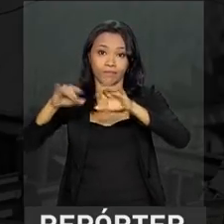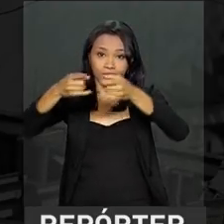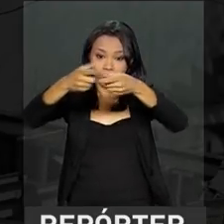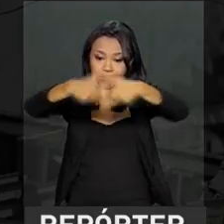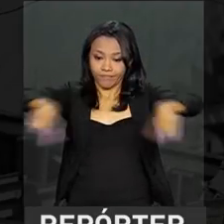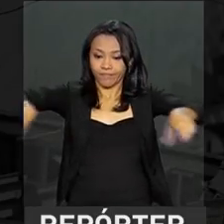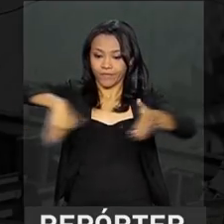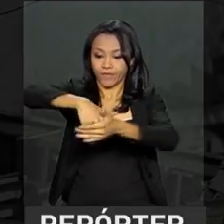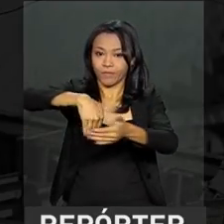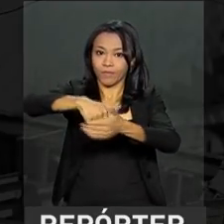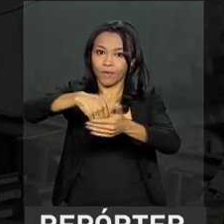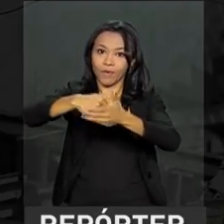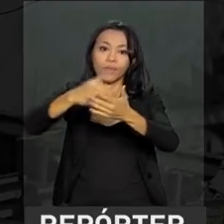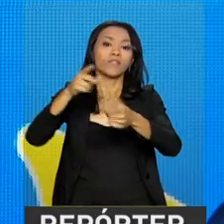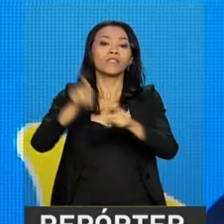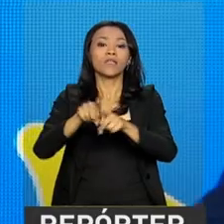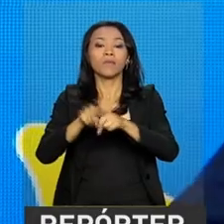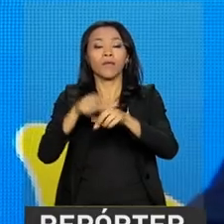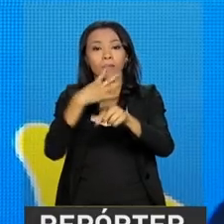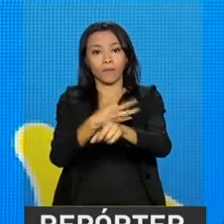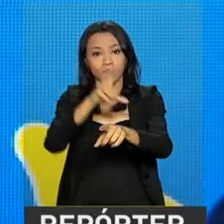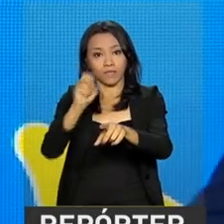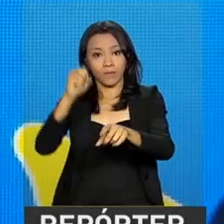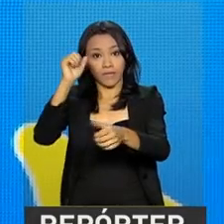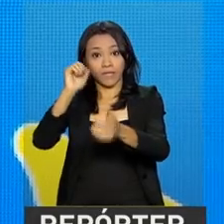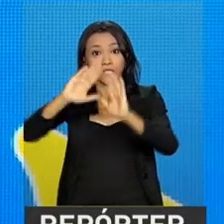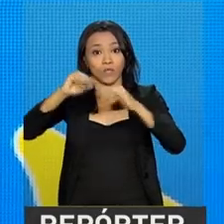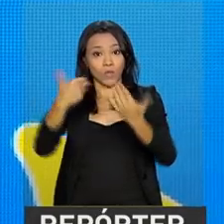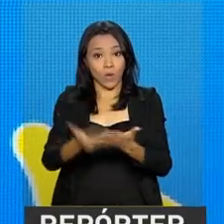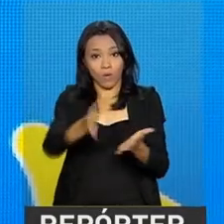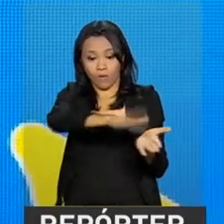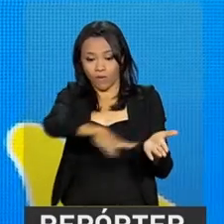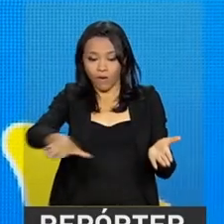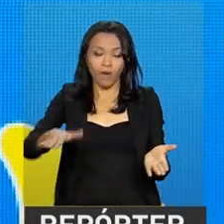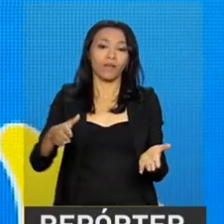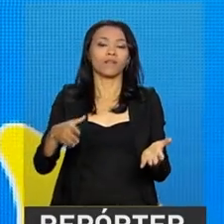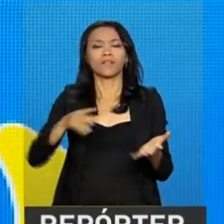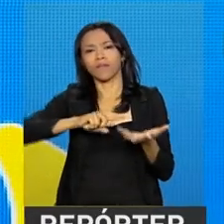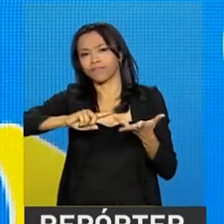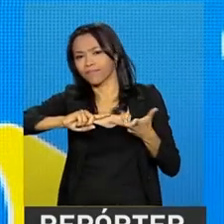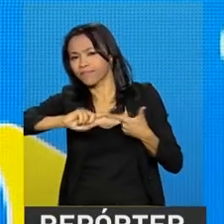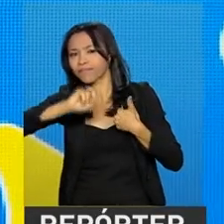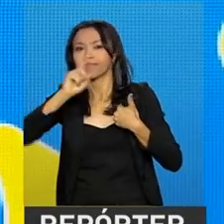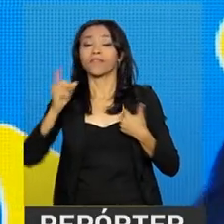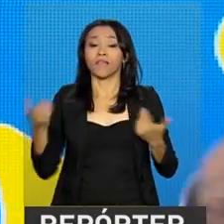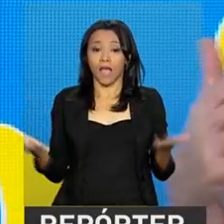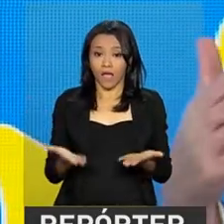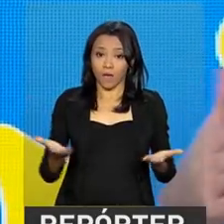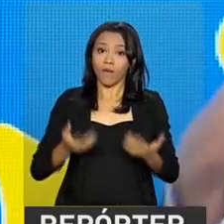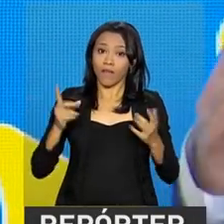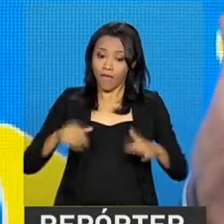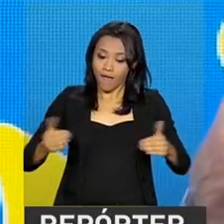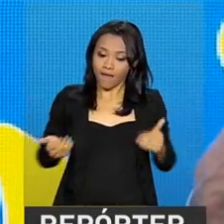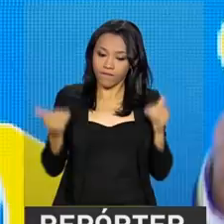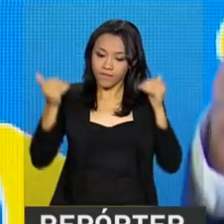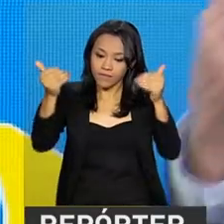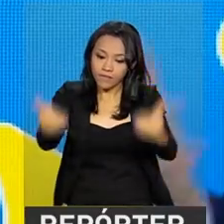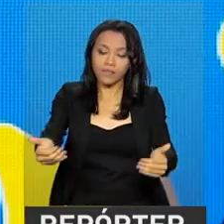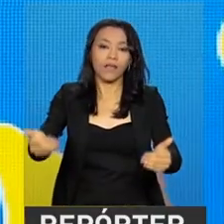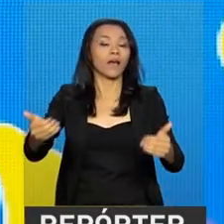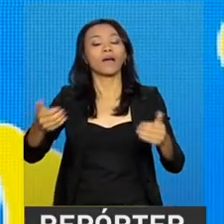425 creches o ministro da fazenda defendeu que o lançamento do agora é avançar ataca um dos